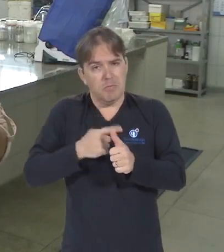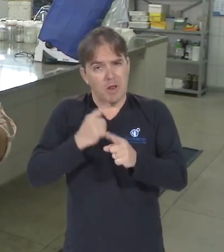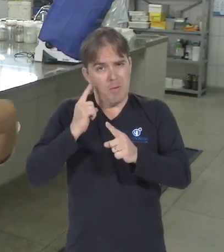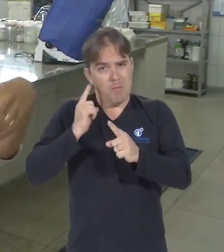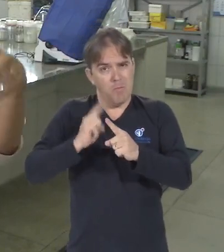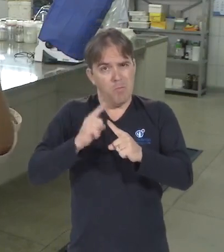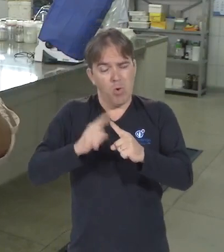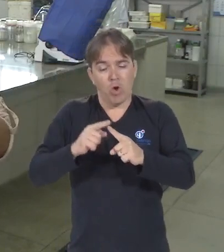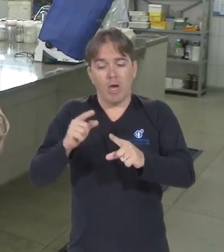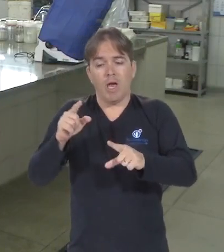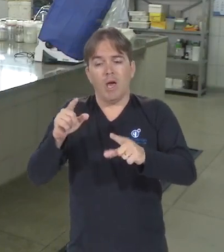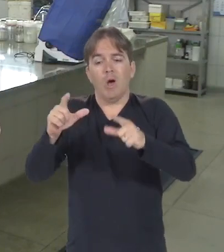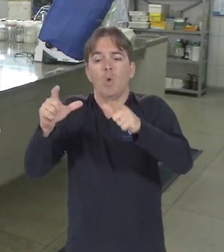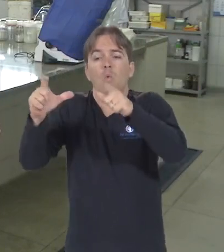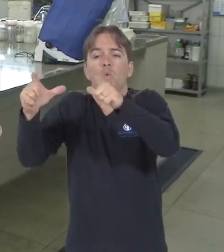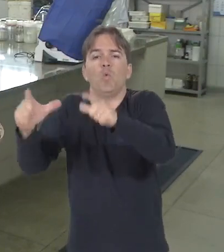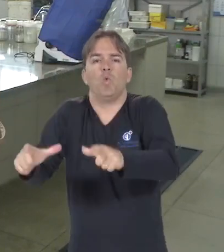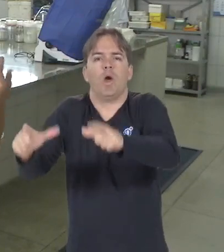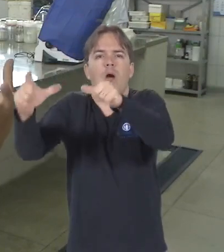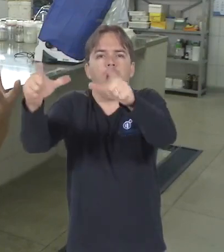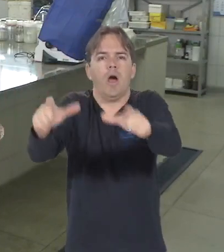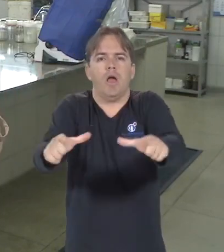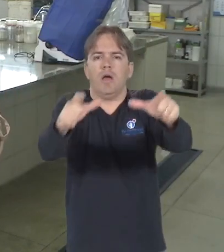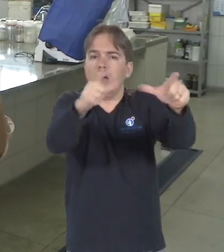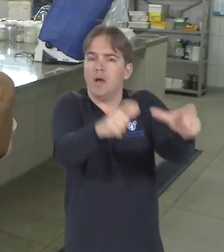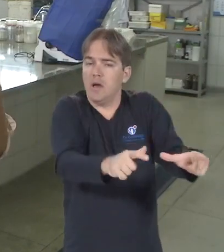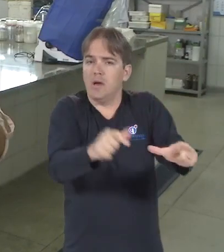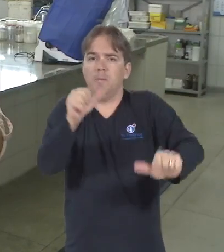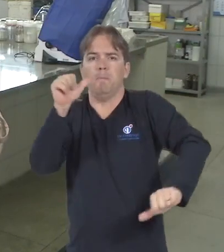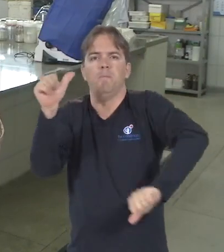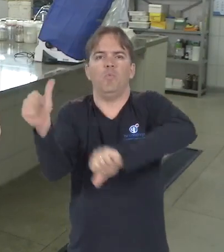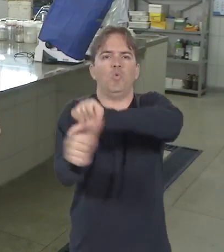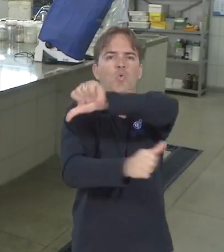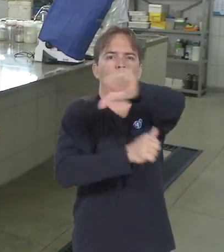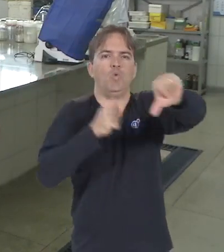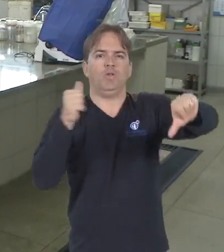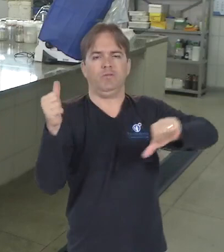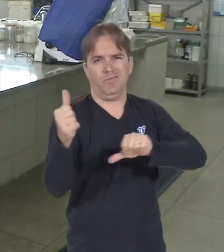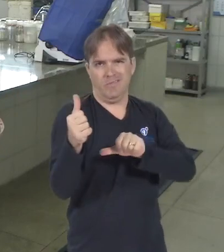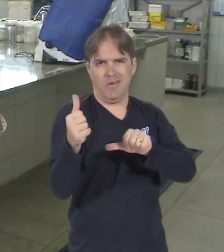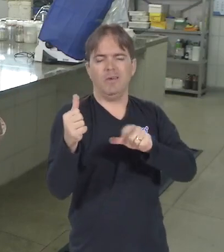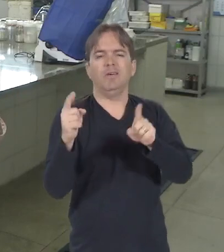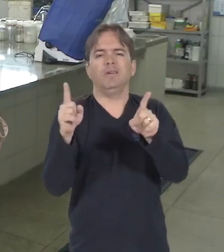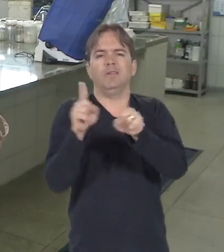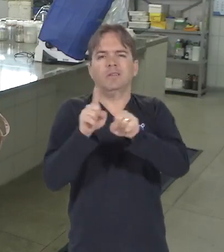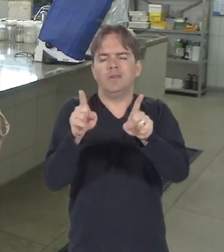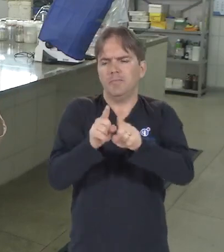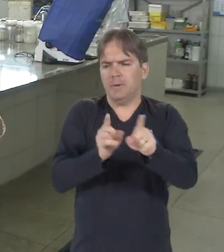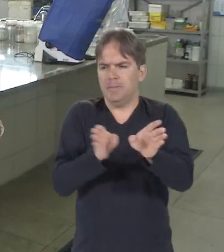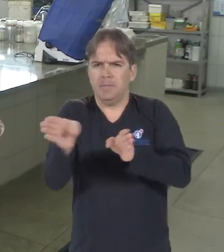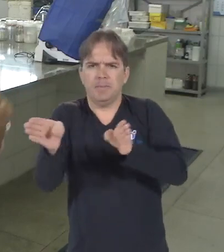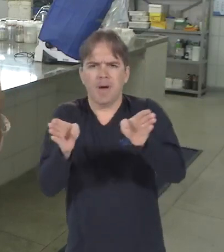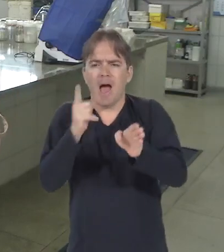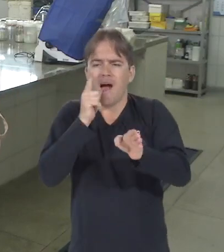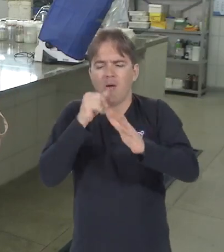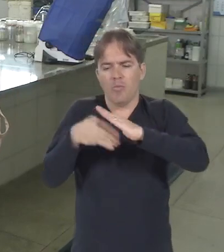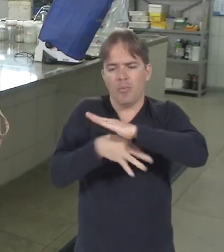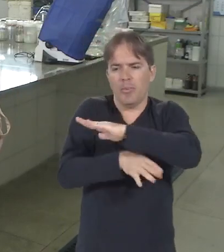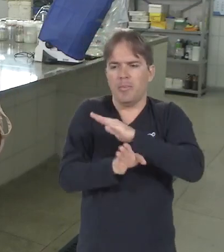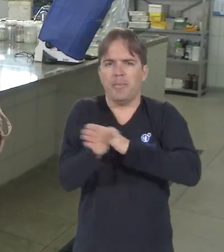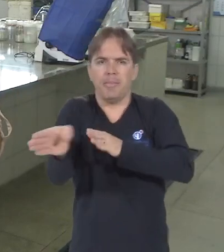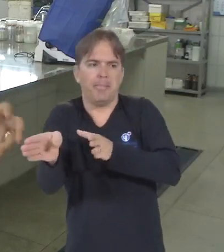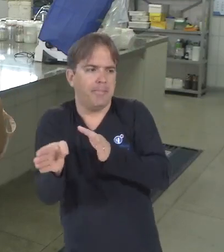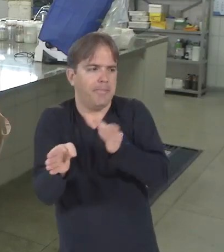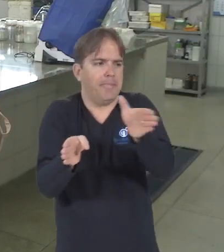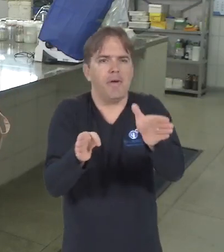mudando, alterando a paisagem, né, a composição da paisagem local e a dinâmica dos recursos